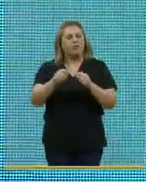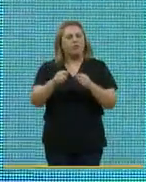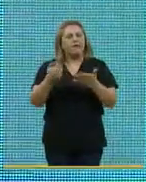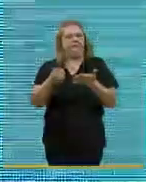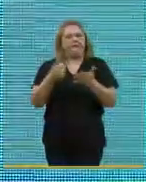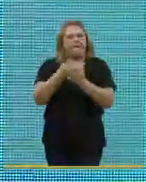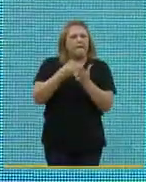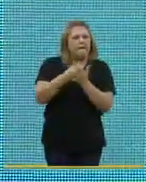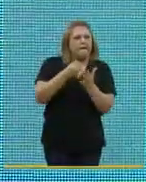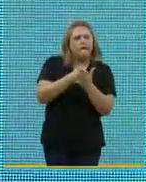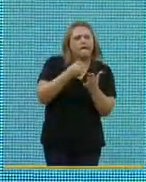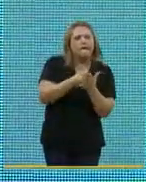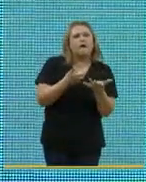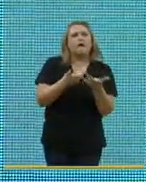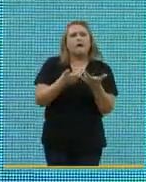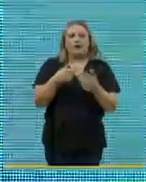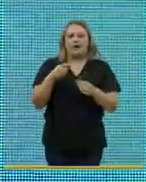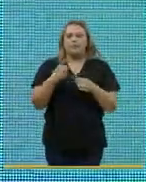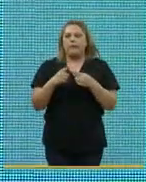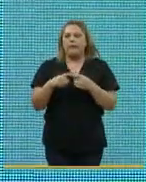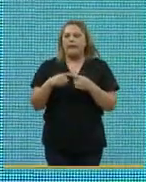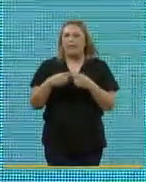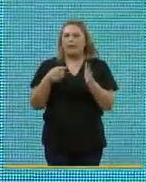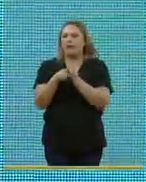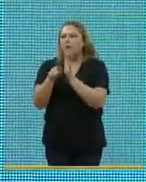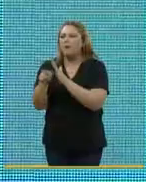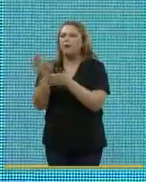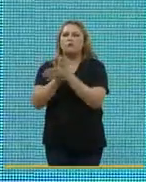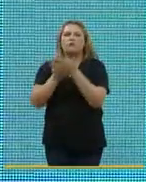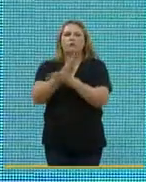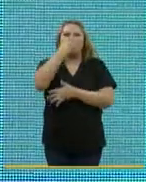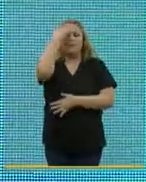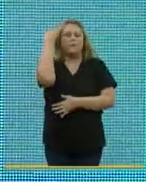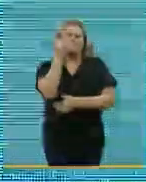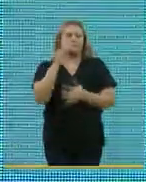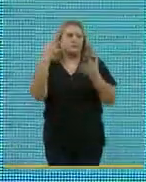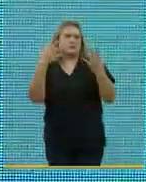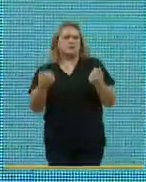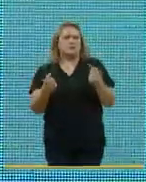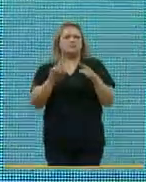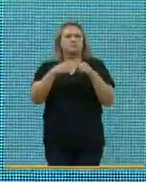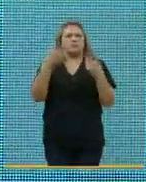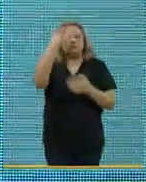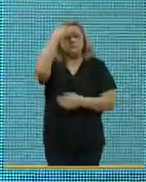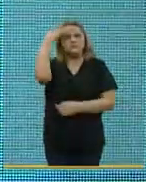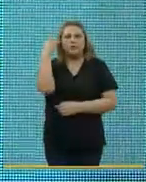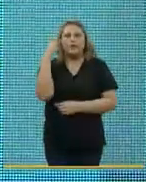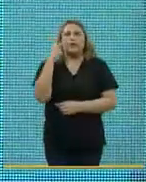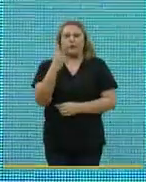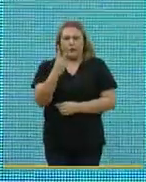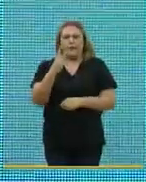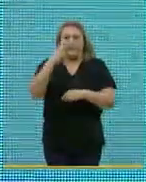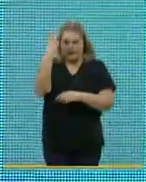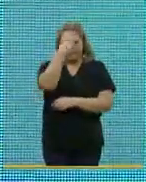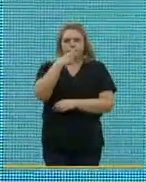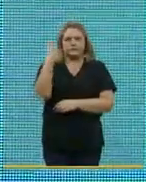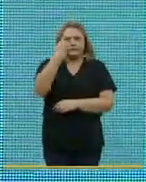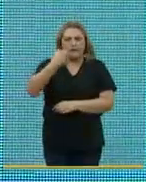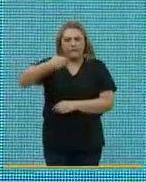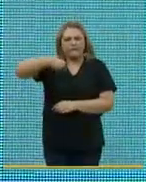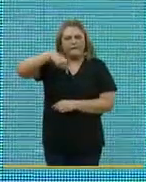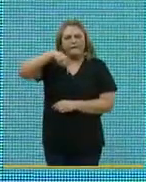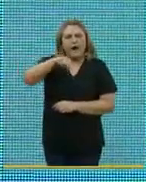que foi feita sem discutir com ninguém as pessoas não recebem nada por isso são duas horas para o trabalho duas horas para voltar